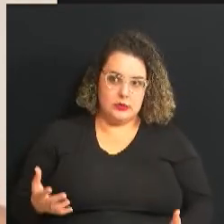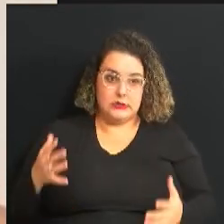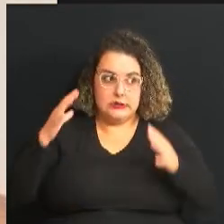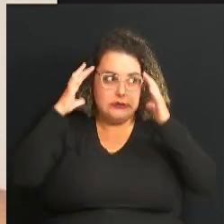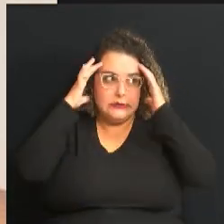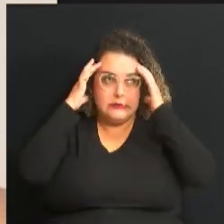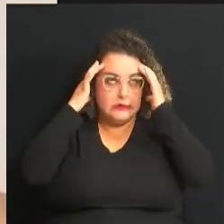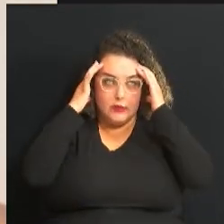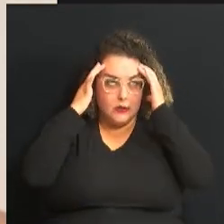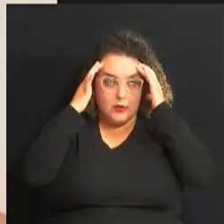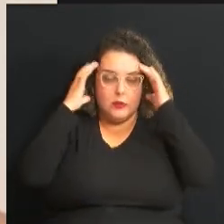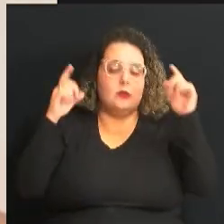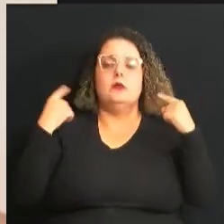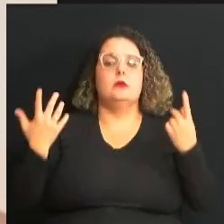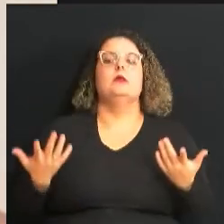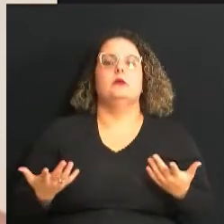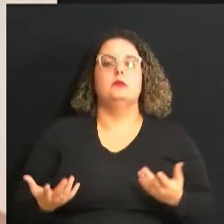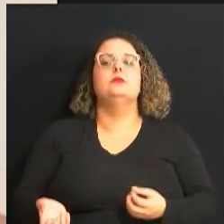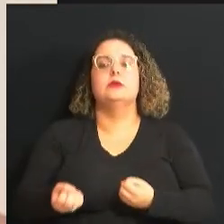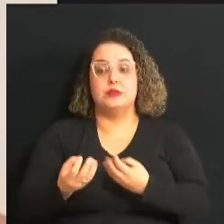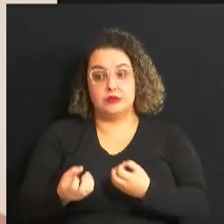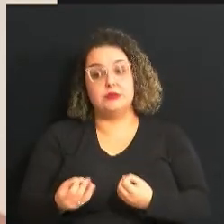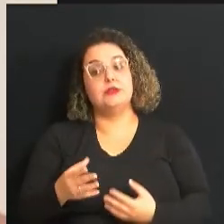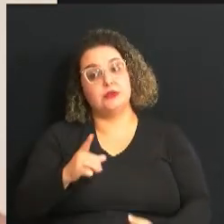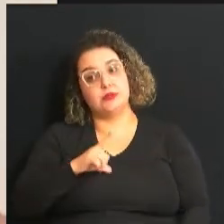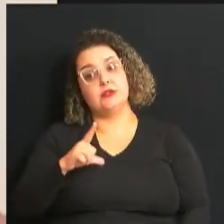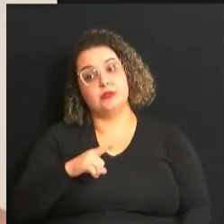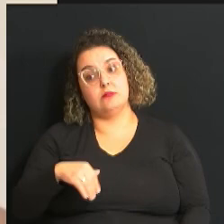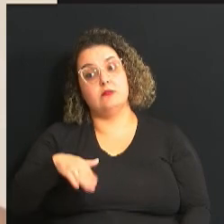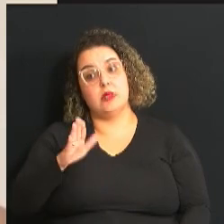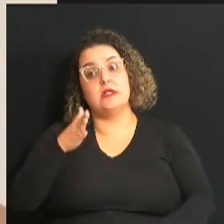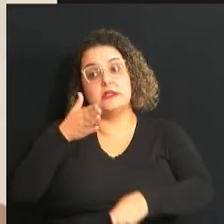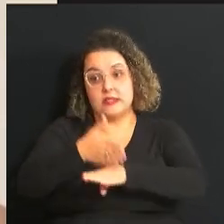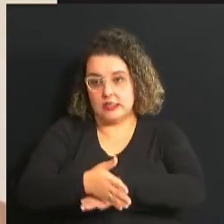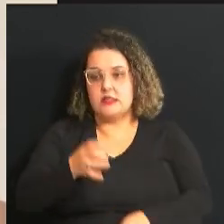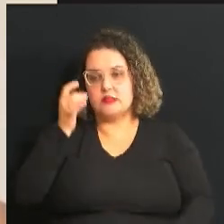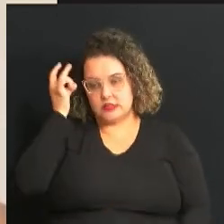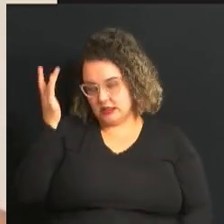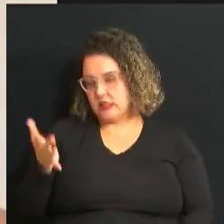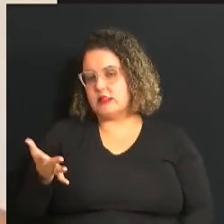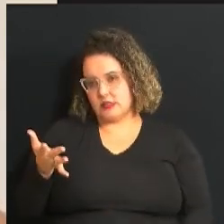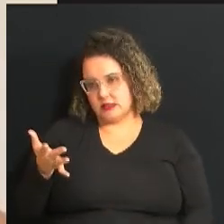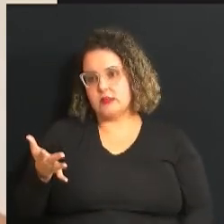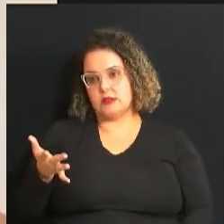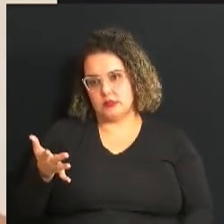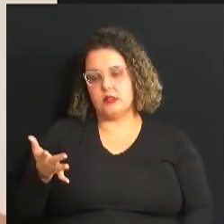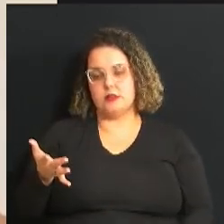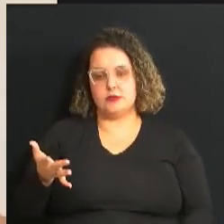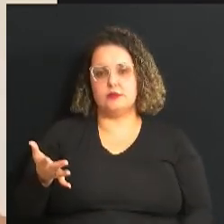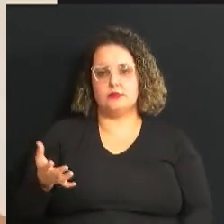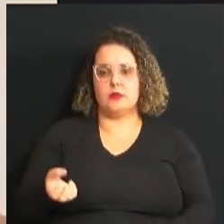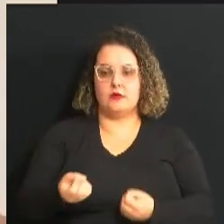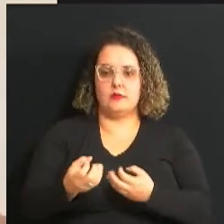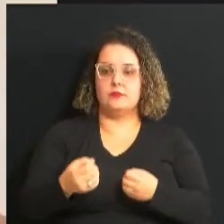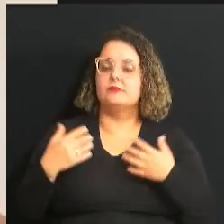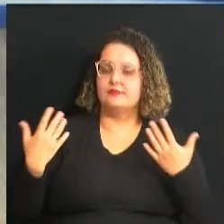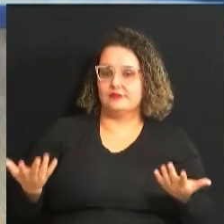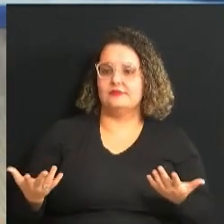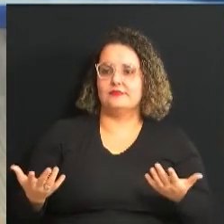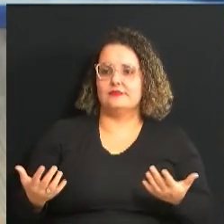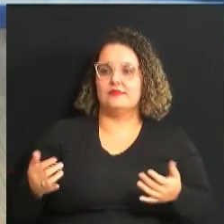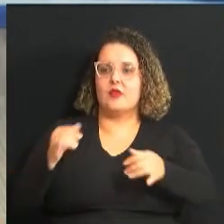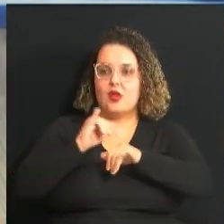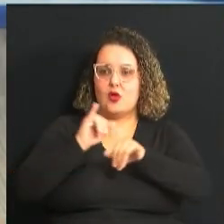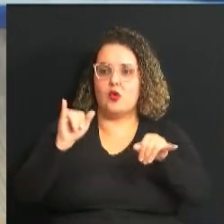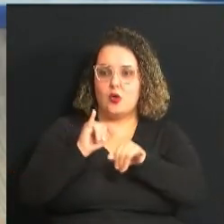Tem as informações, hoje a gente tem muito mais facilidade de acesso à informação. Tá aí, então, um recado